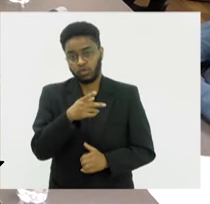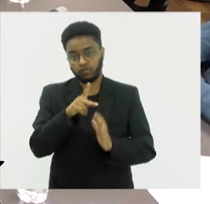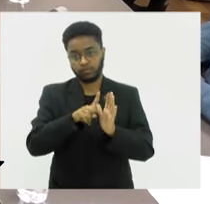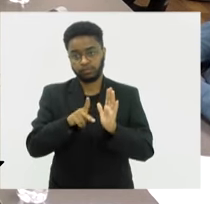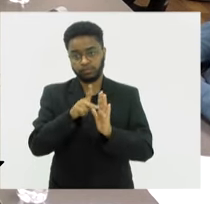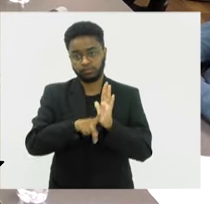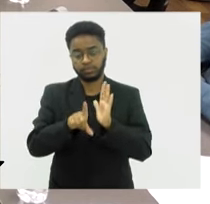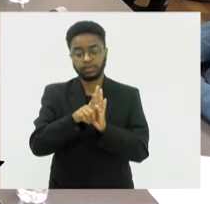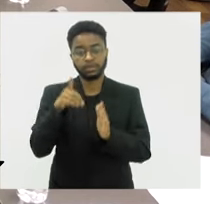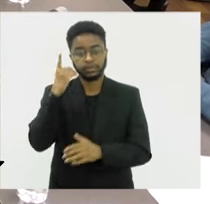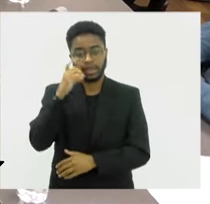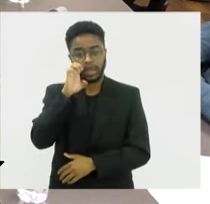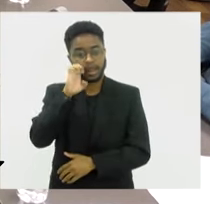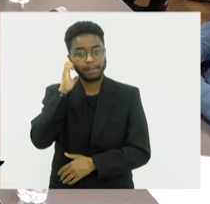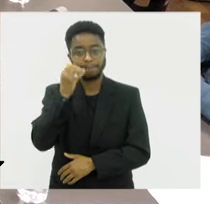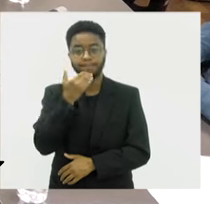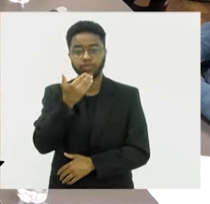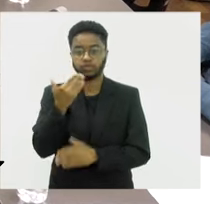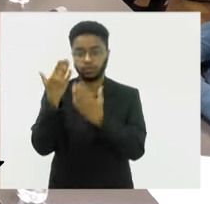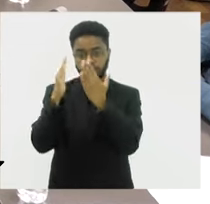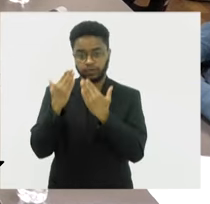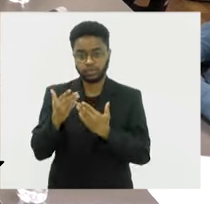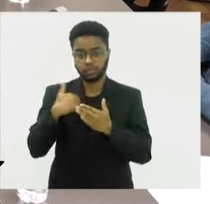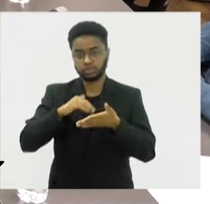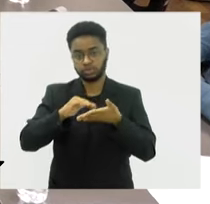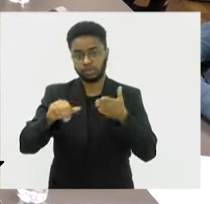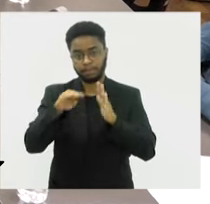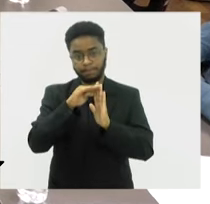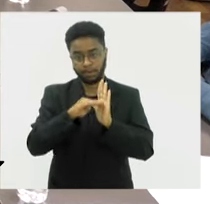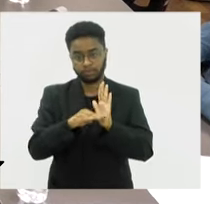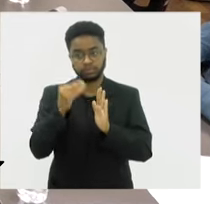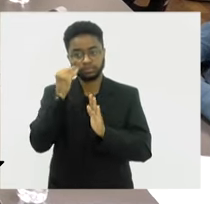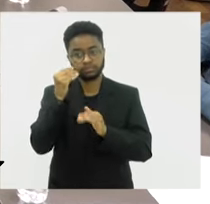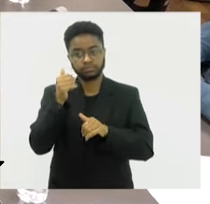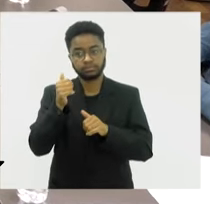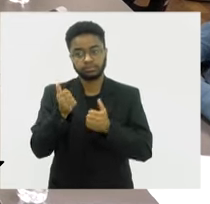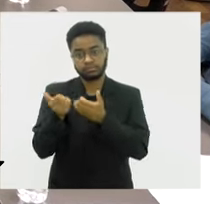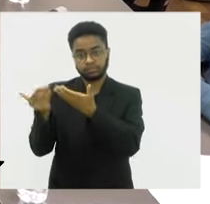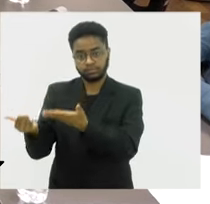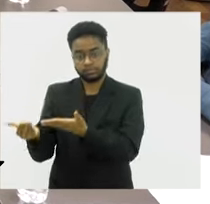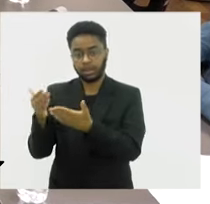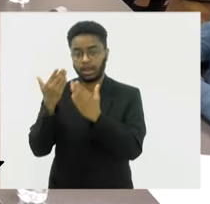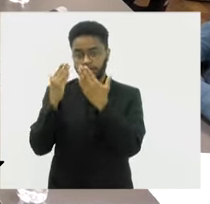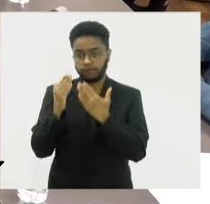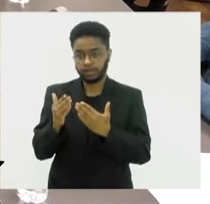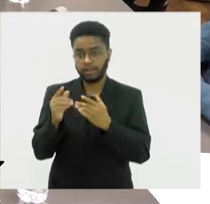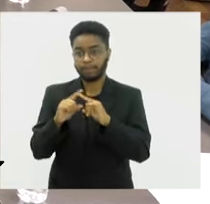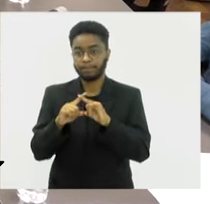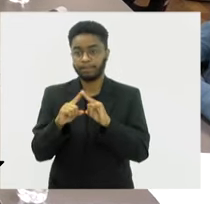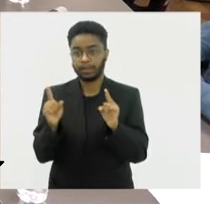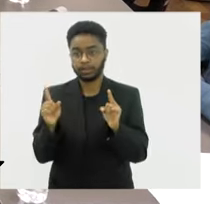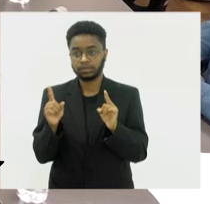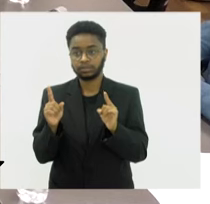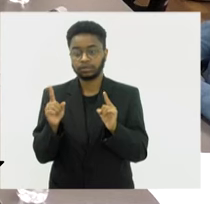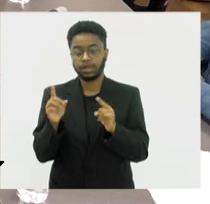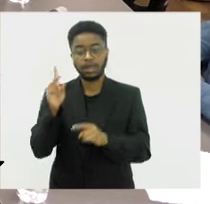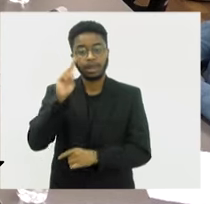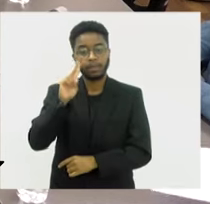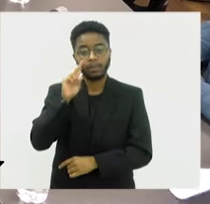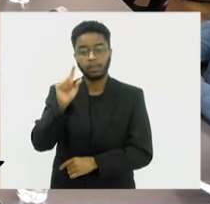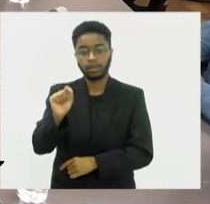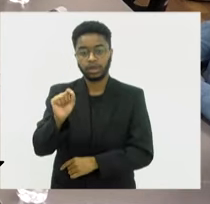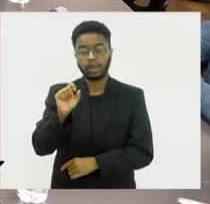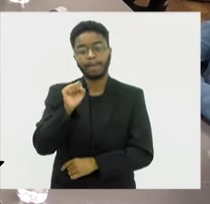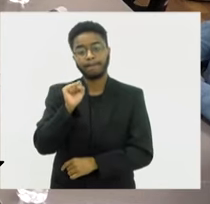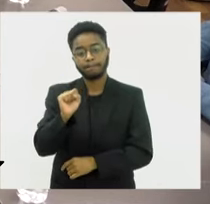Deputada Élica pediu vista do projeto. Então, vou retirar de pauta com vista para a deputada Élica, mas ficando em mente que a gente pode ter